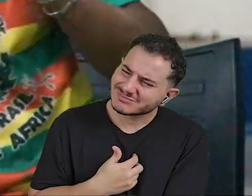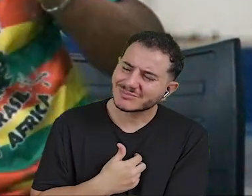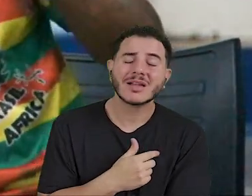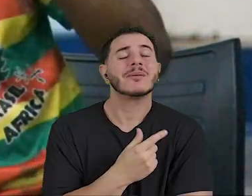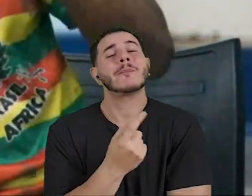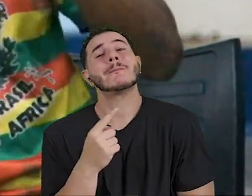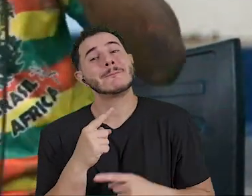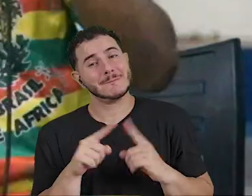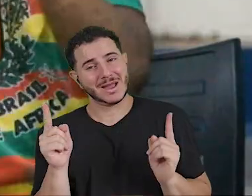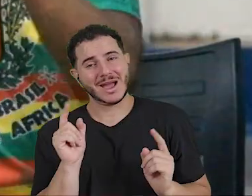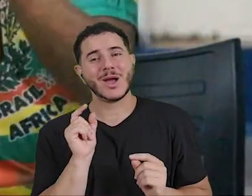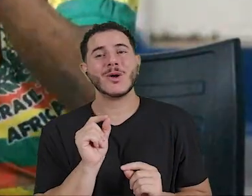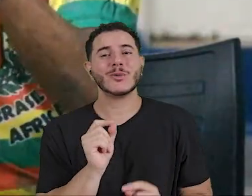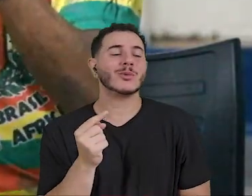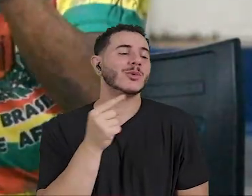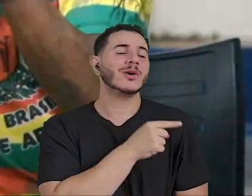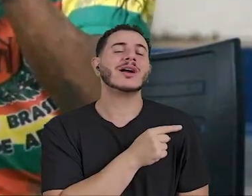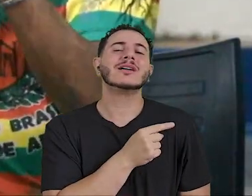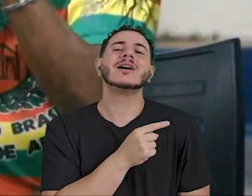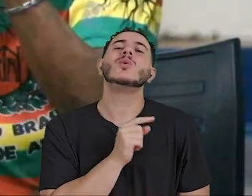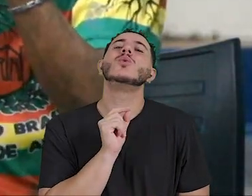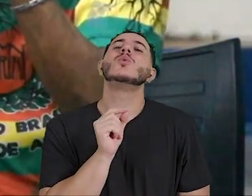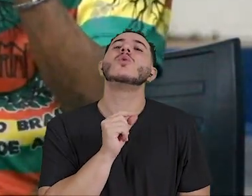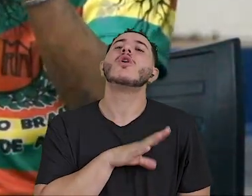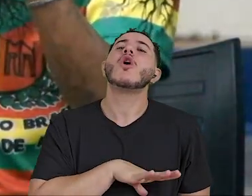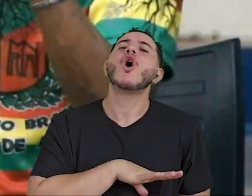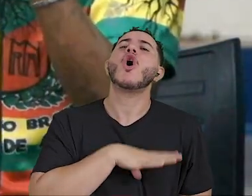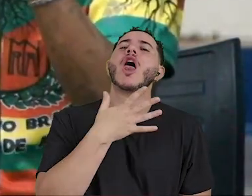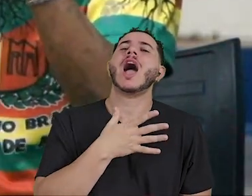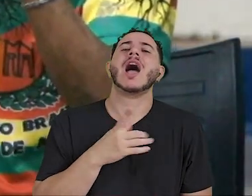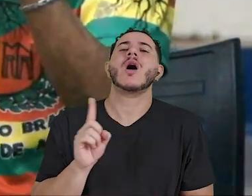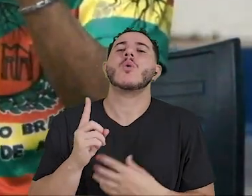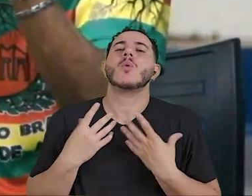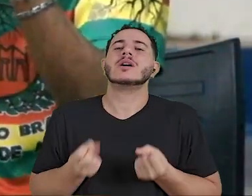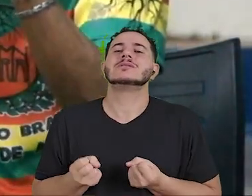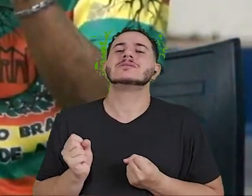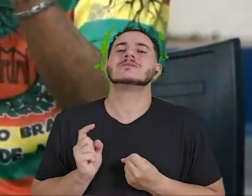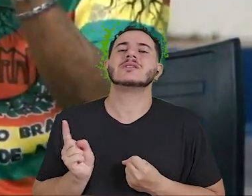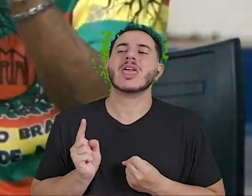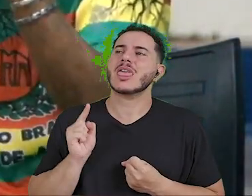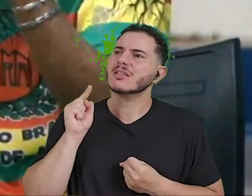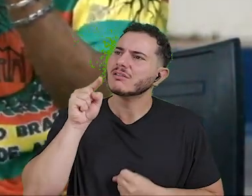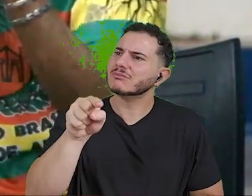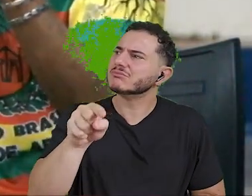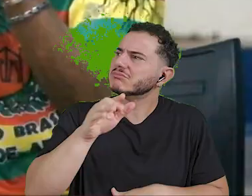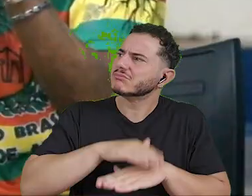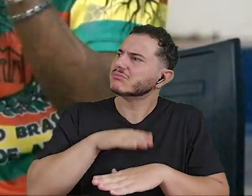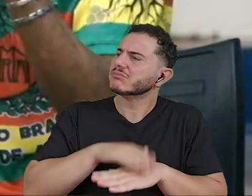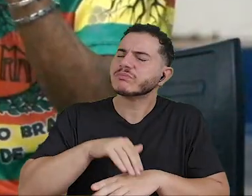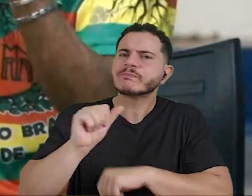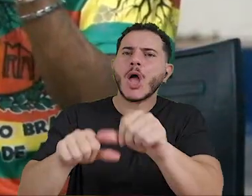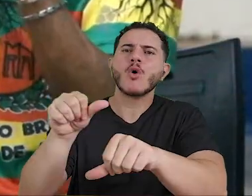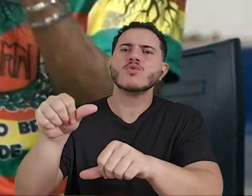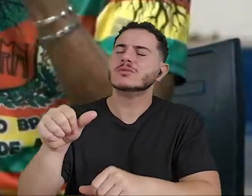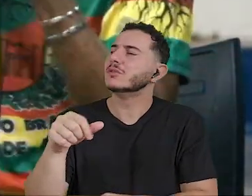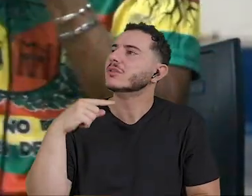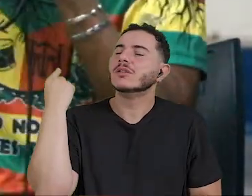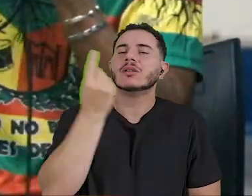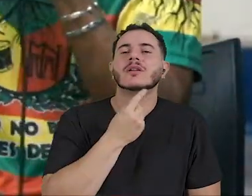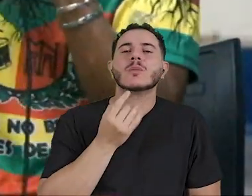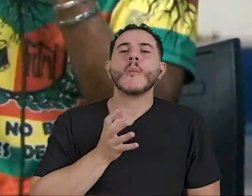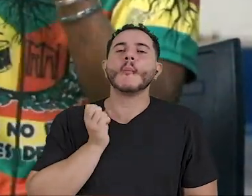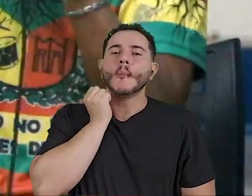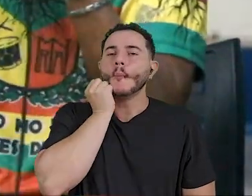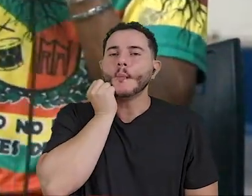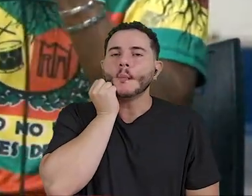presidente falou. Cadê a coragem de reverenciar, de dizer que foi do cara? Antes tu